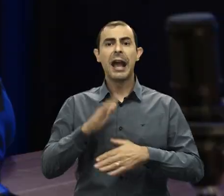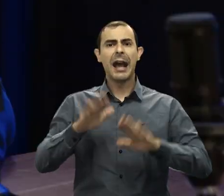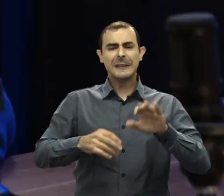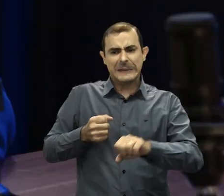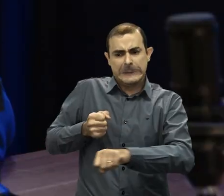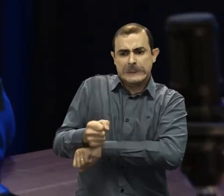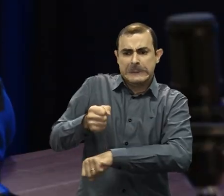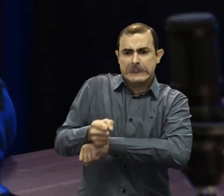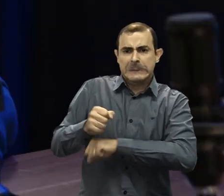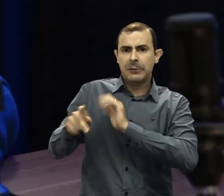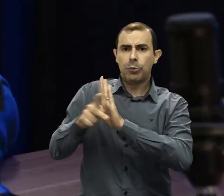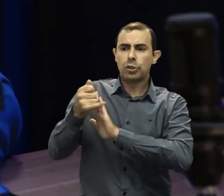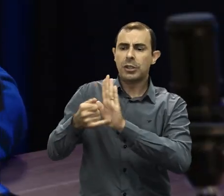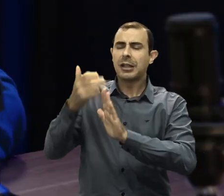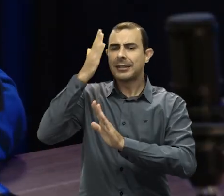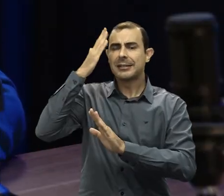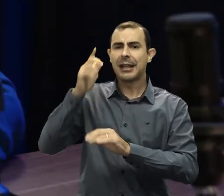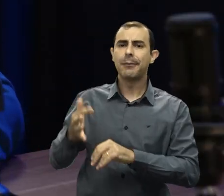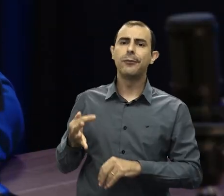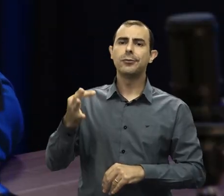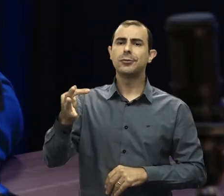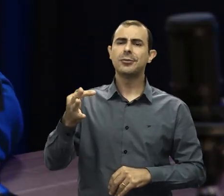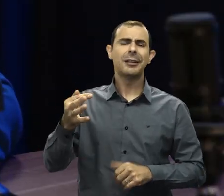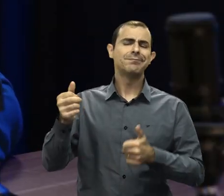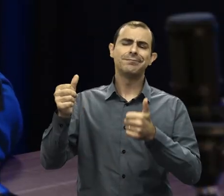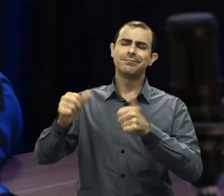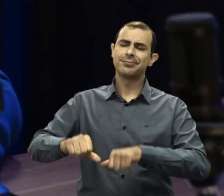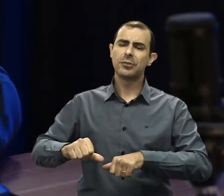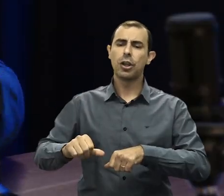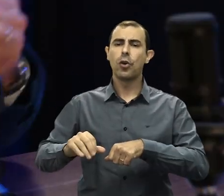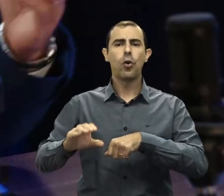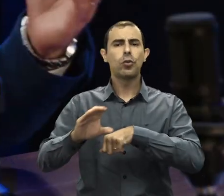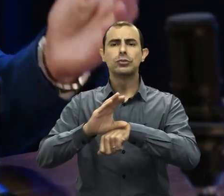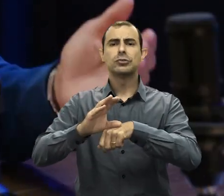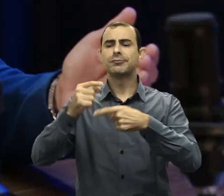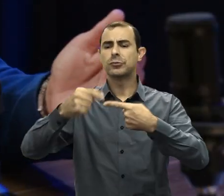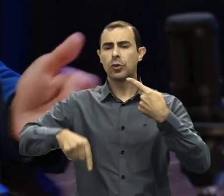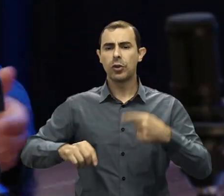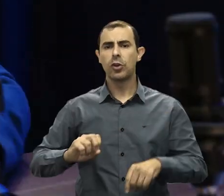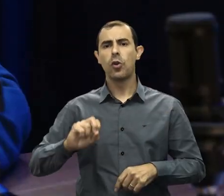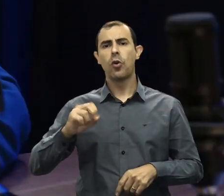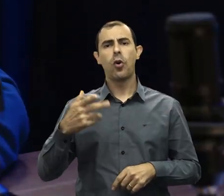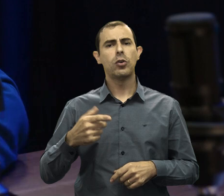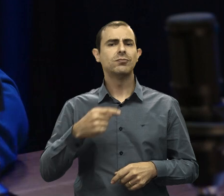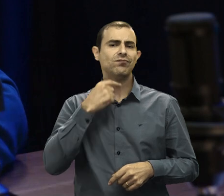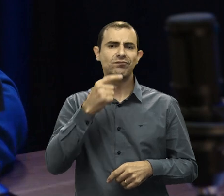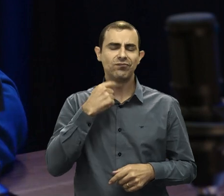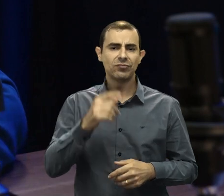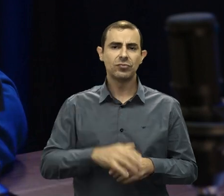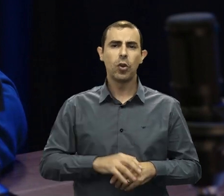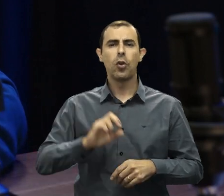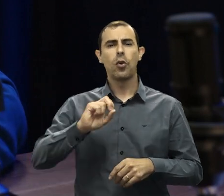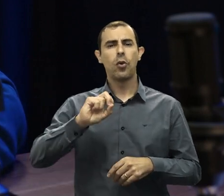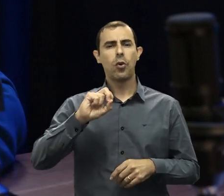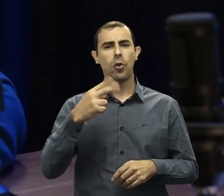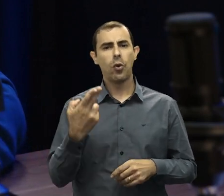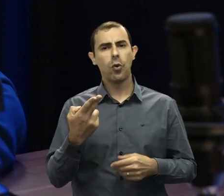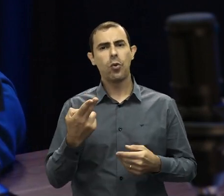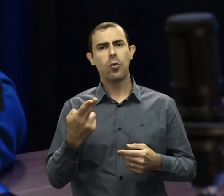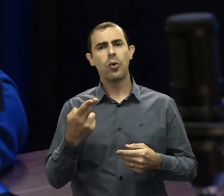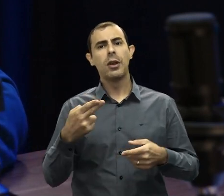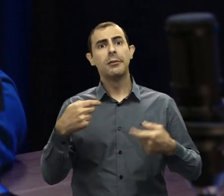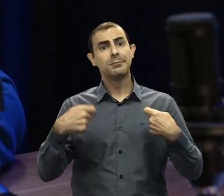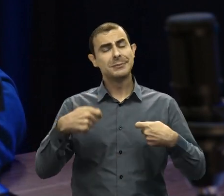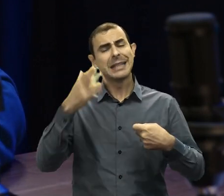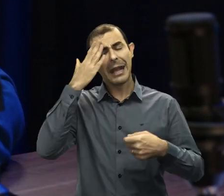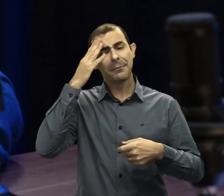energia num projeto que você sabe que lá na frente vai ser inconstitucional ou não vai dar em nada, ou que você precisa fazer